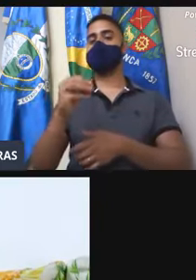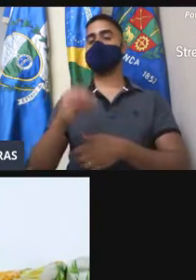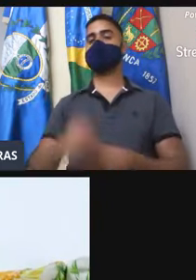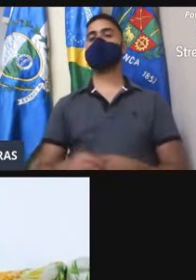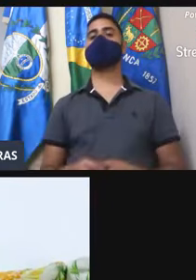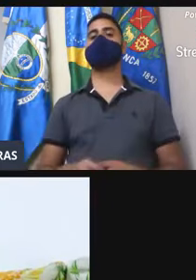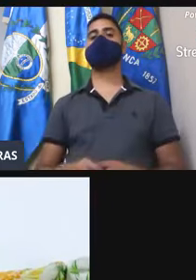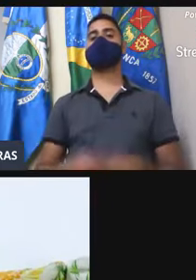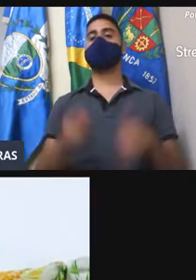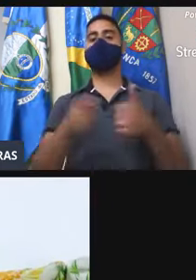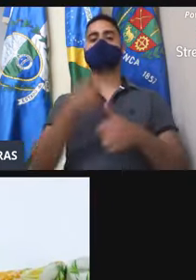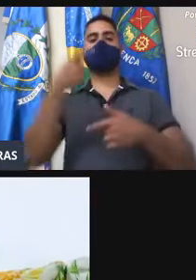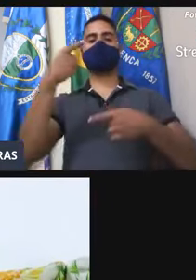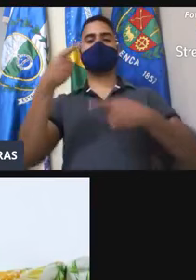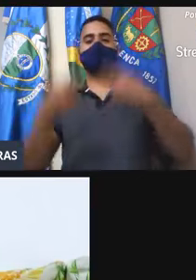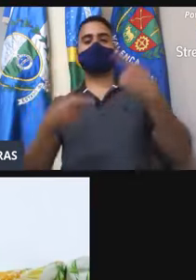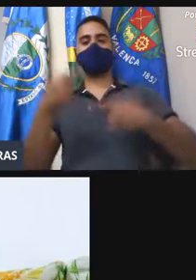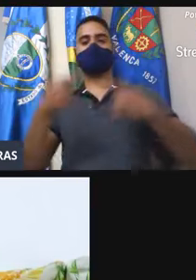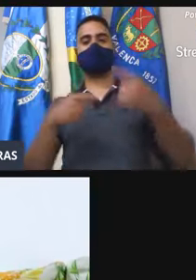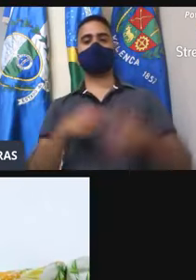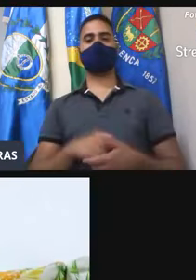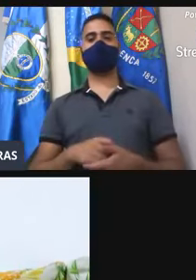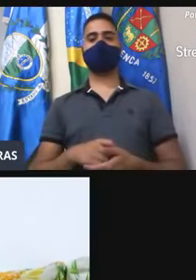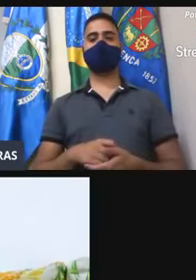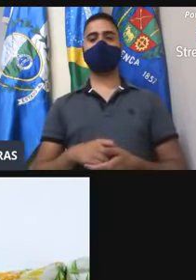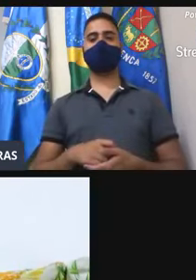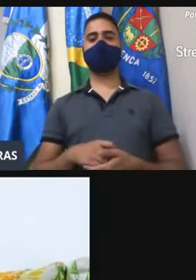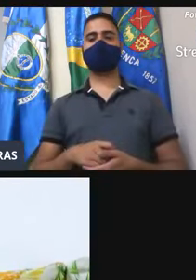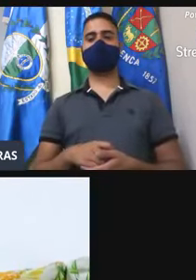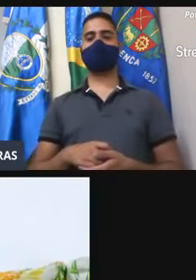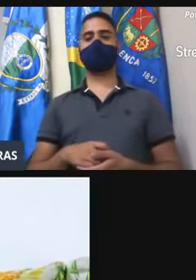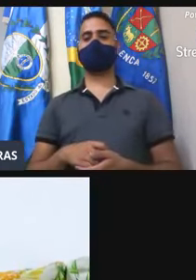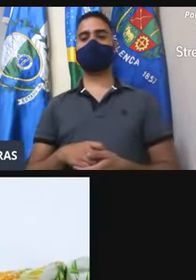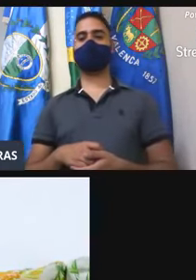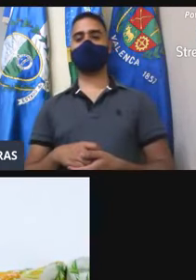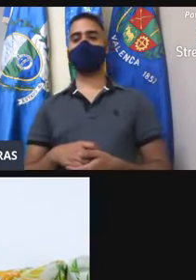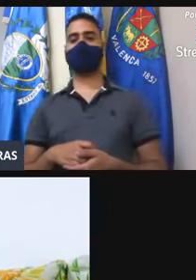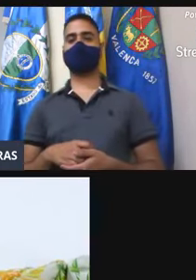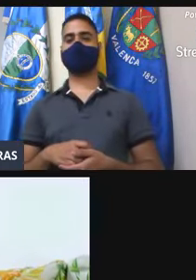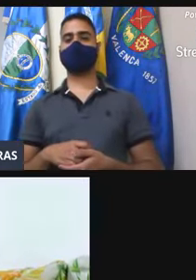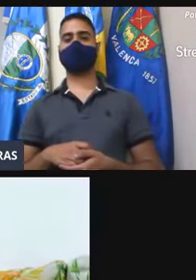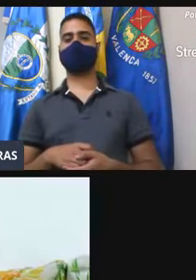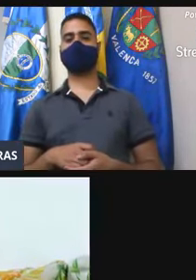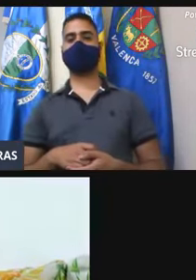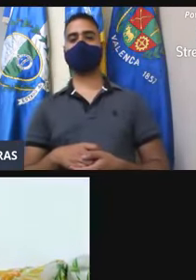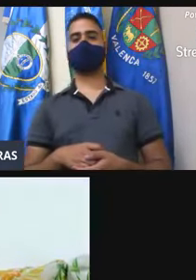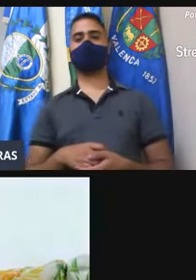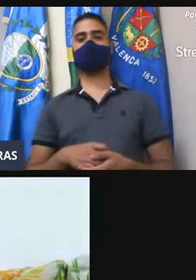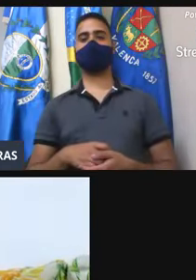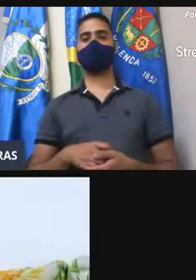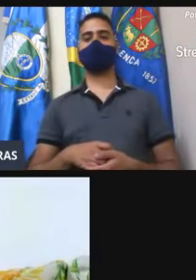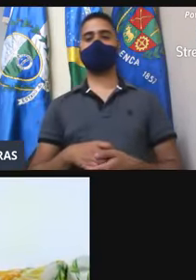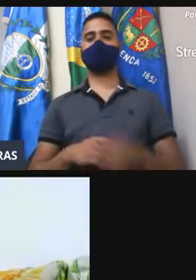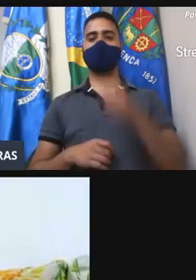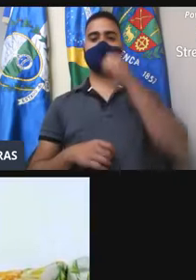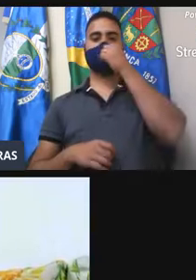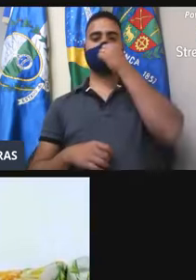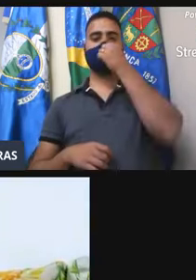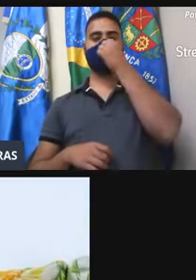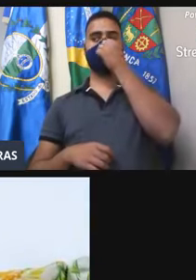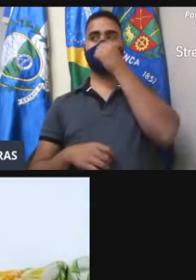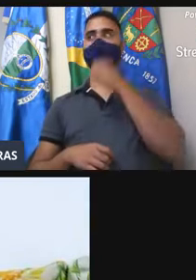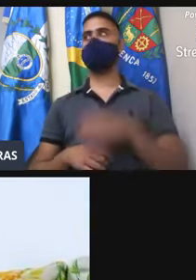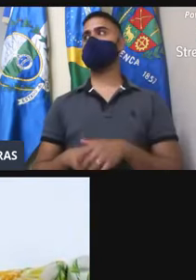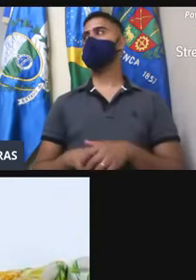Primeira discussão do projeto de lei ordinária 038/2020, vereador Pedro Graça. Denomina o nome do senhor João Carlos Vitorino